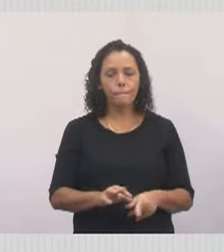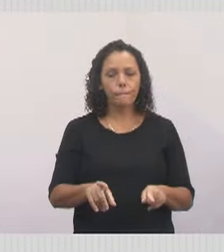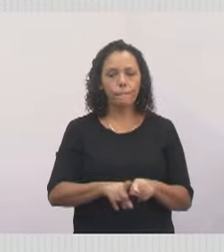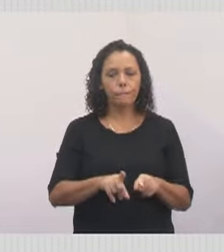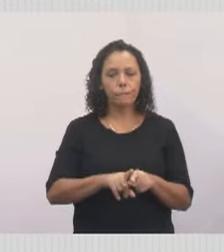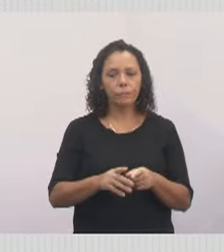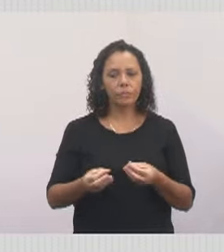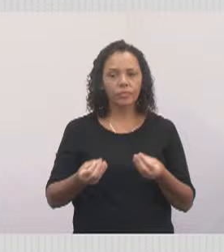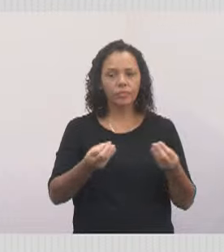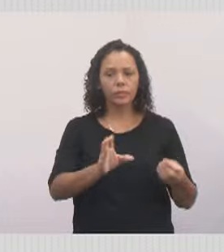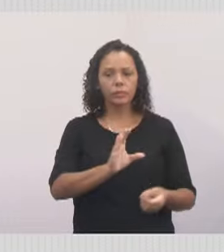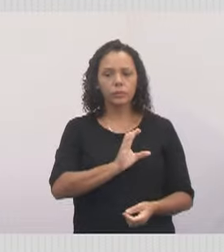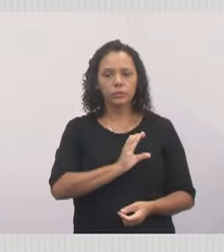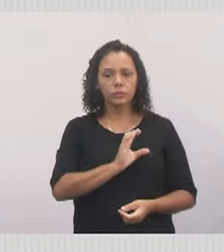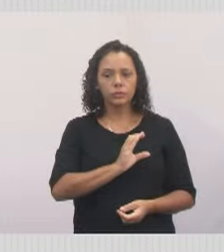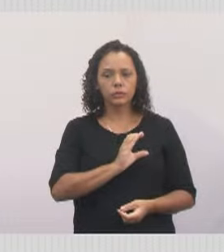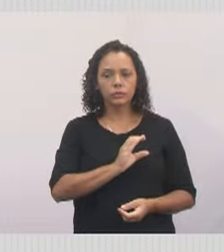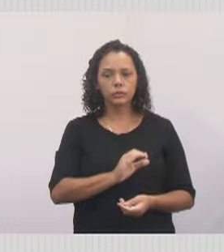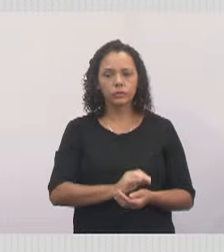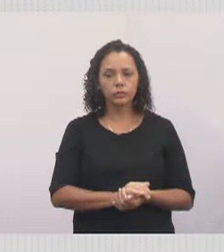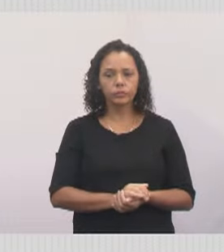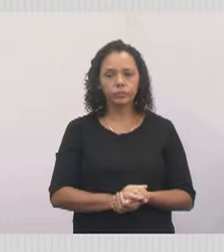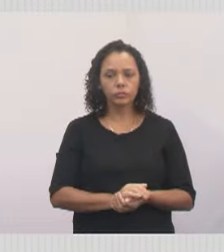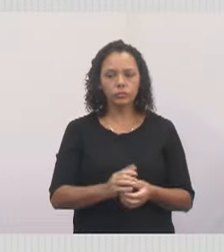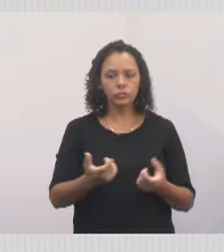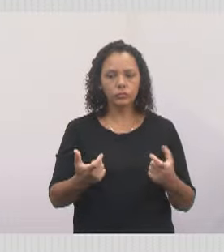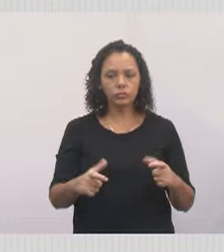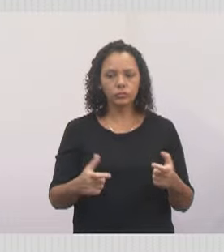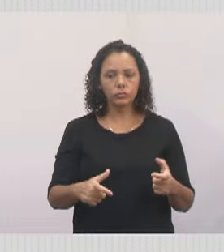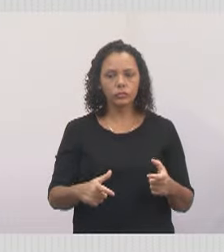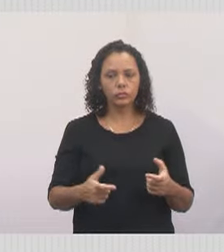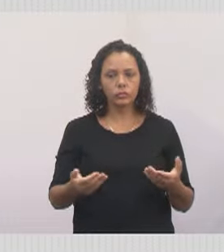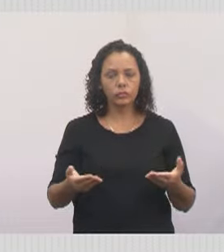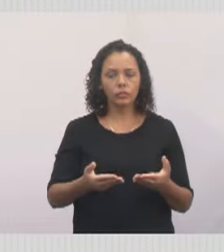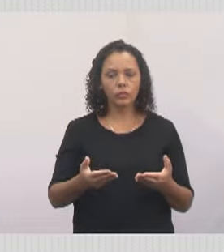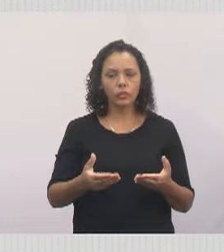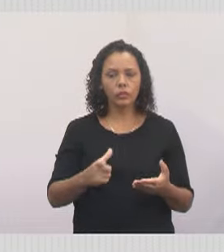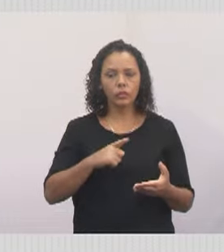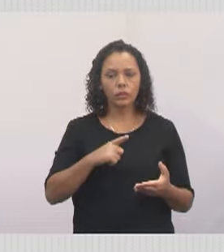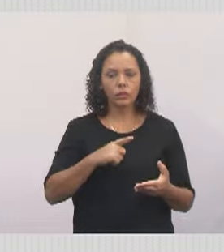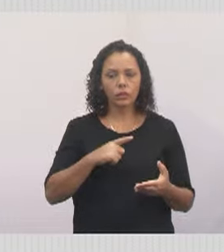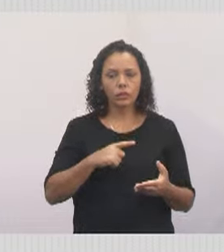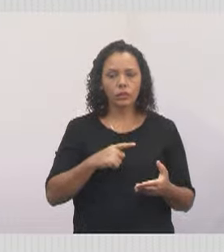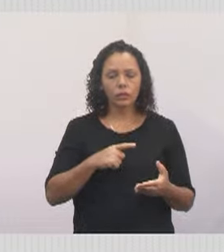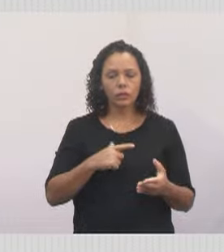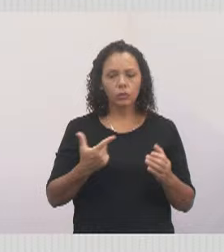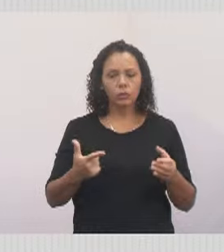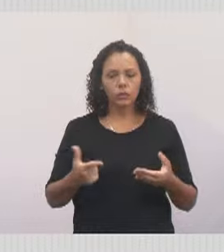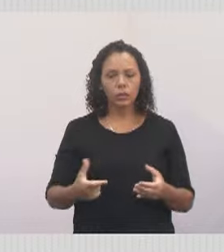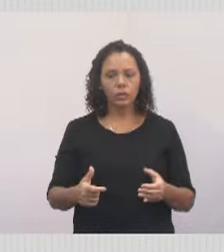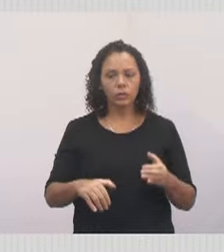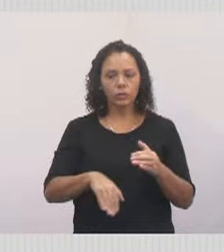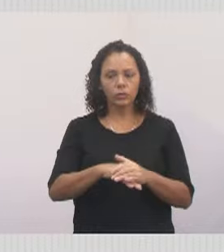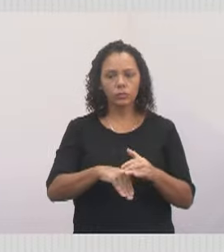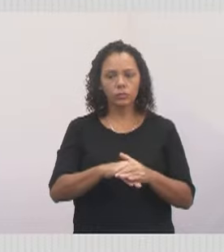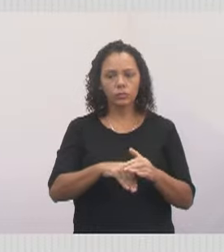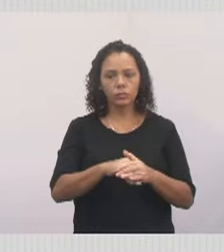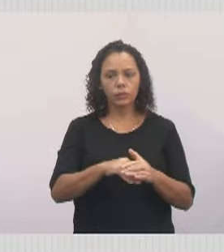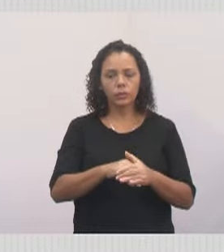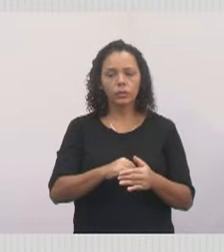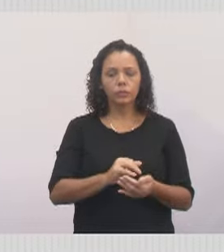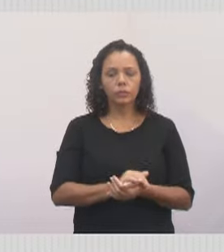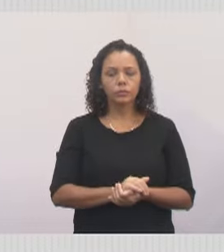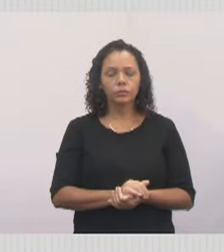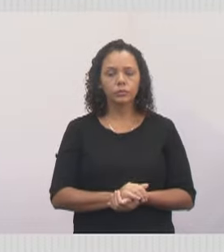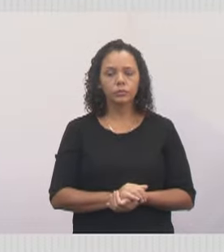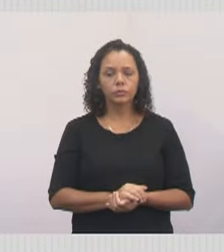presenteou o Corinthians Paulista com a área onde hoje está implantado o estádio Alfredo Schuring, o Parque São